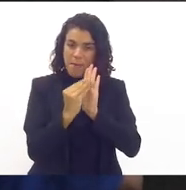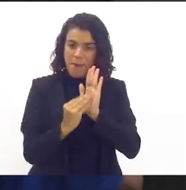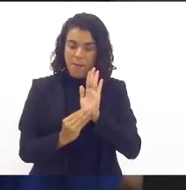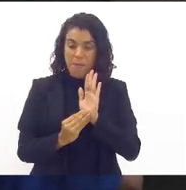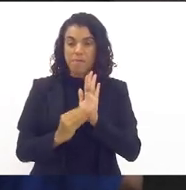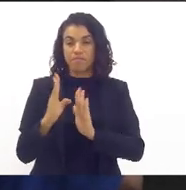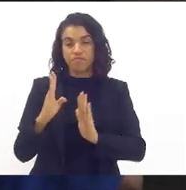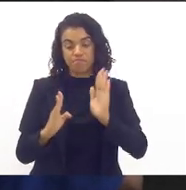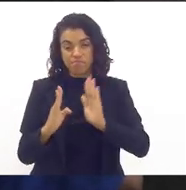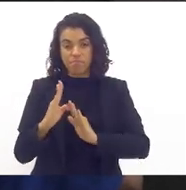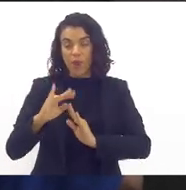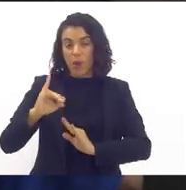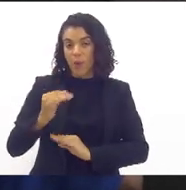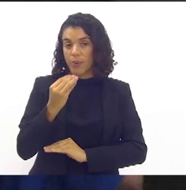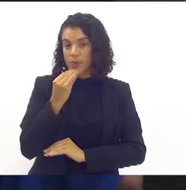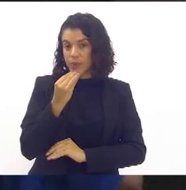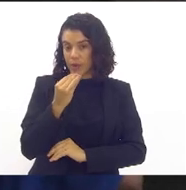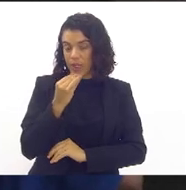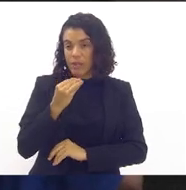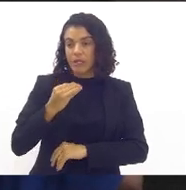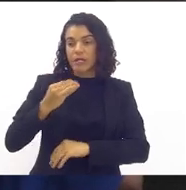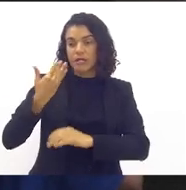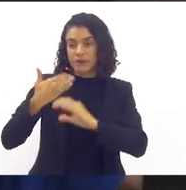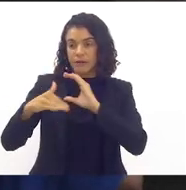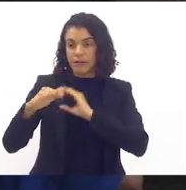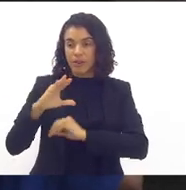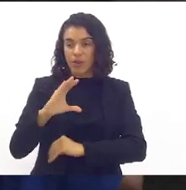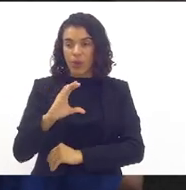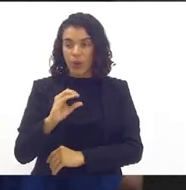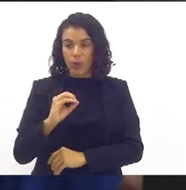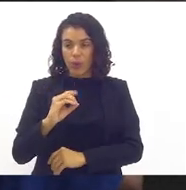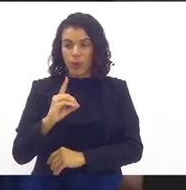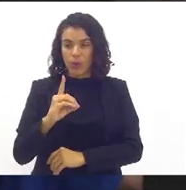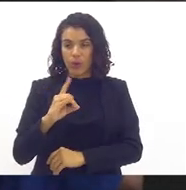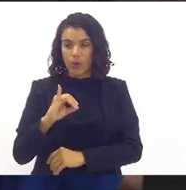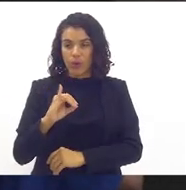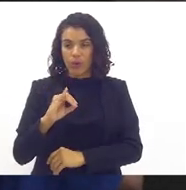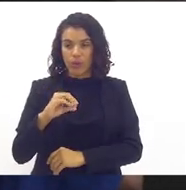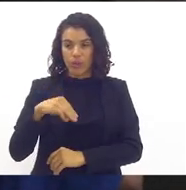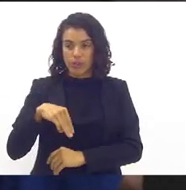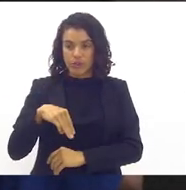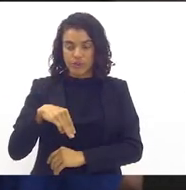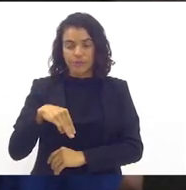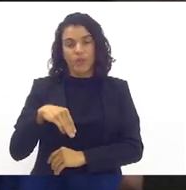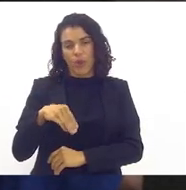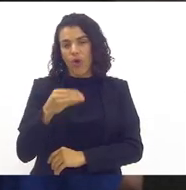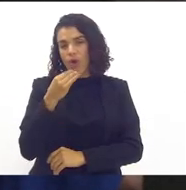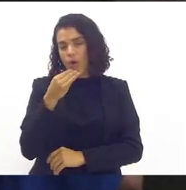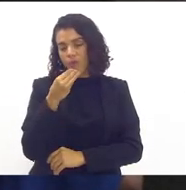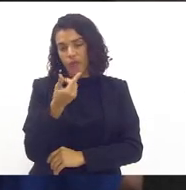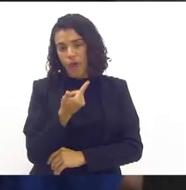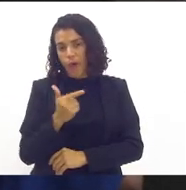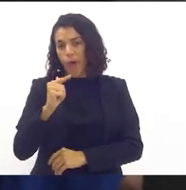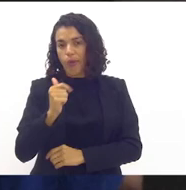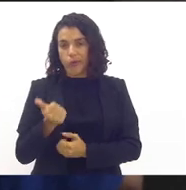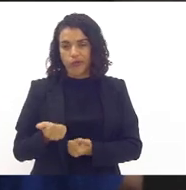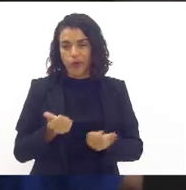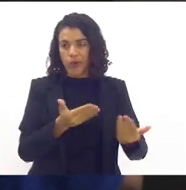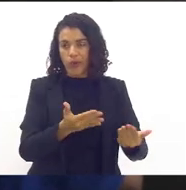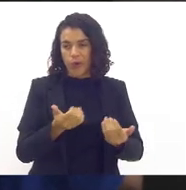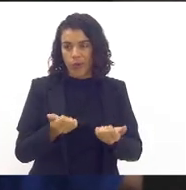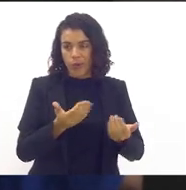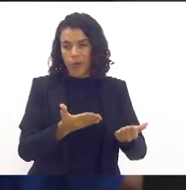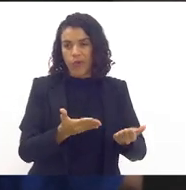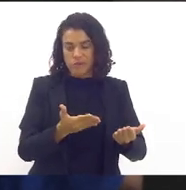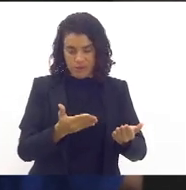oportunidade enviados pela CODIM. É claro que de lá para cá outros benefícios foram concedidos, mas naquele